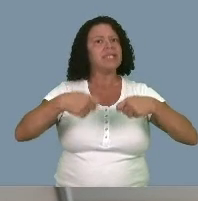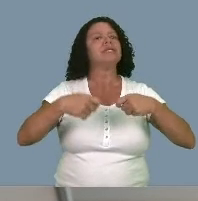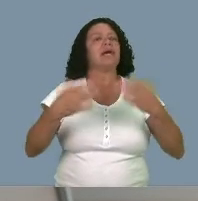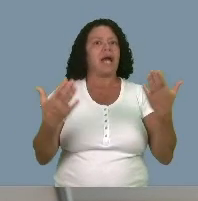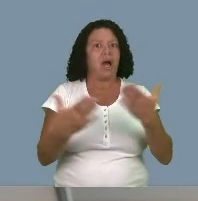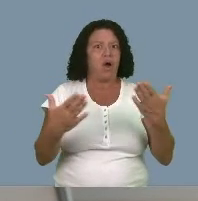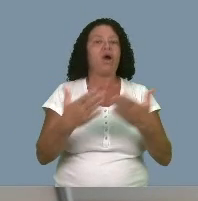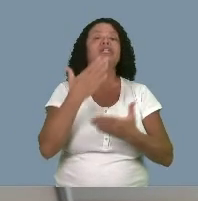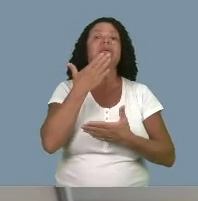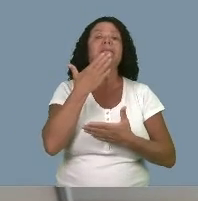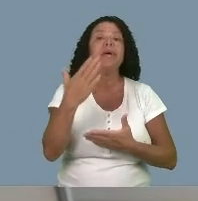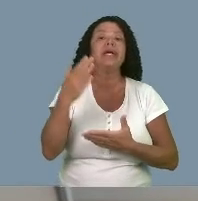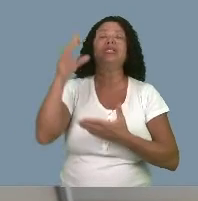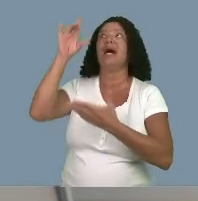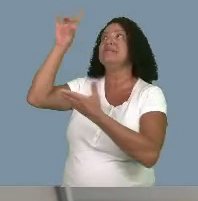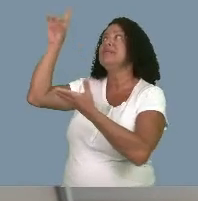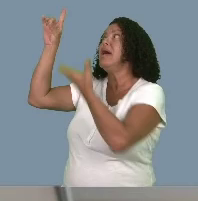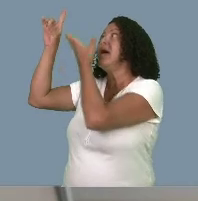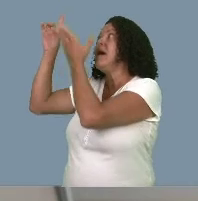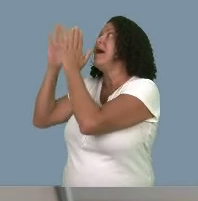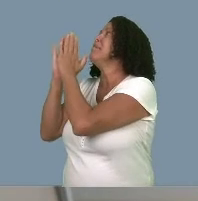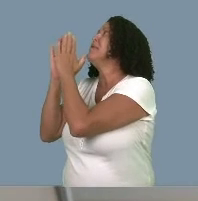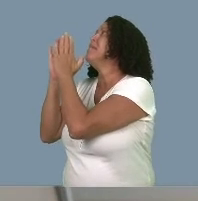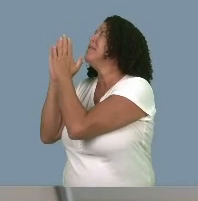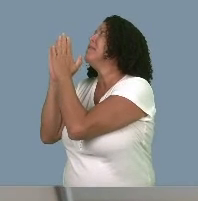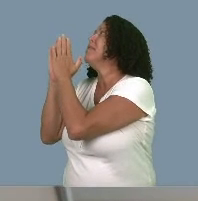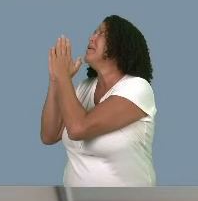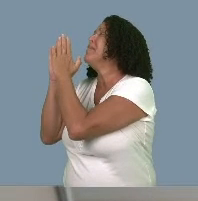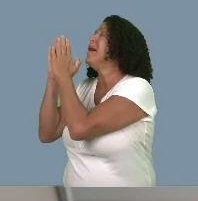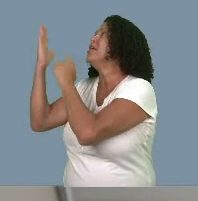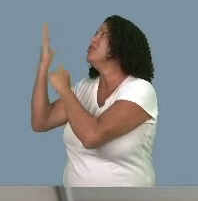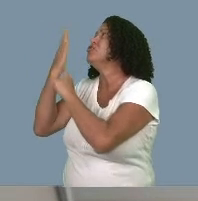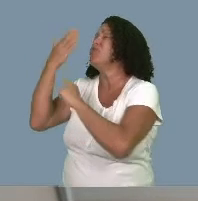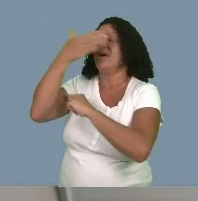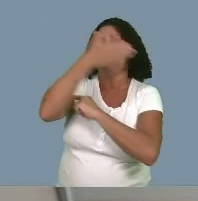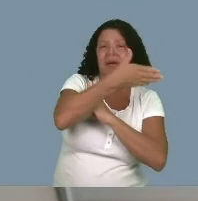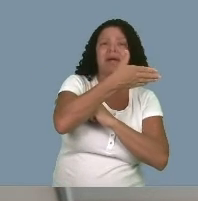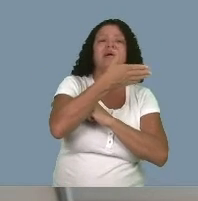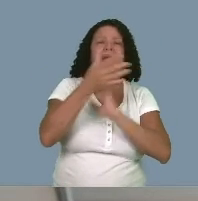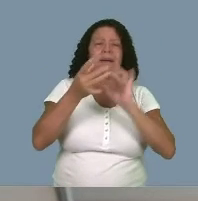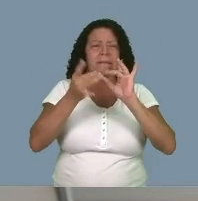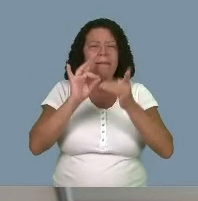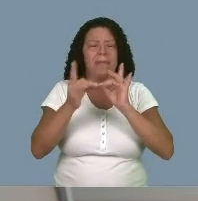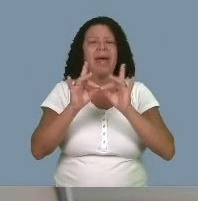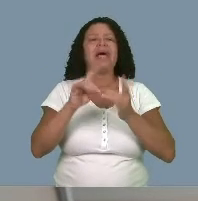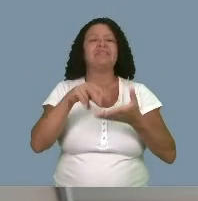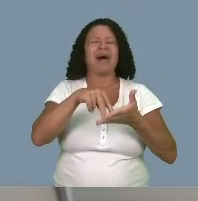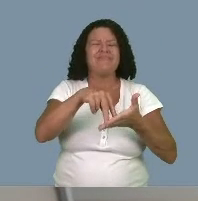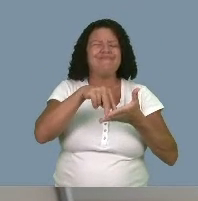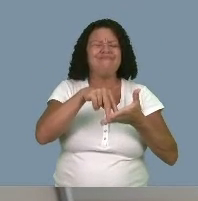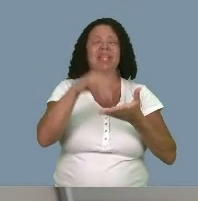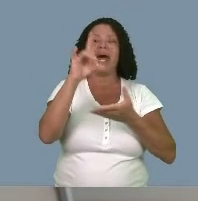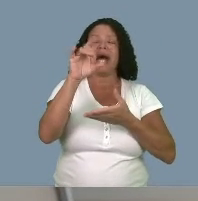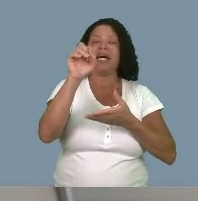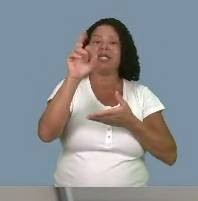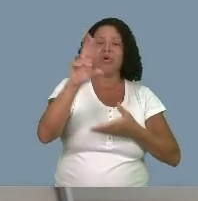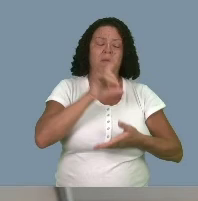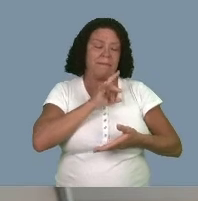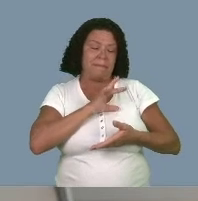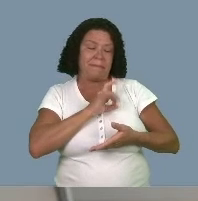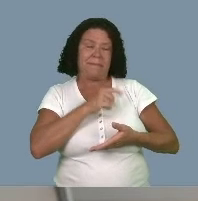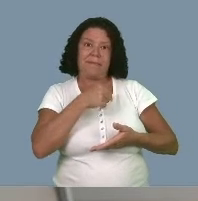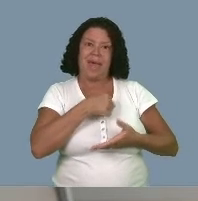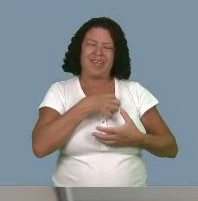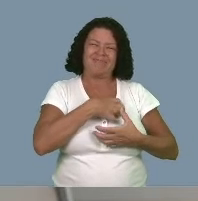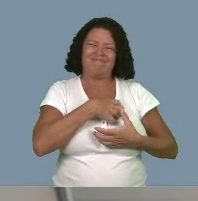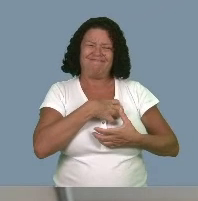agora pedir ao mais alto, fazer uma prece, de pedir ajuda, para que pudesse suportar aquela dor, aquele medo ou aquela